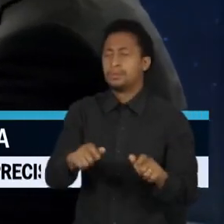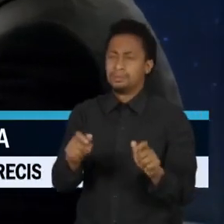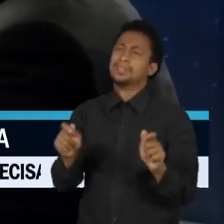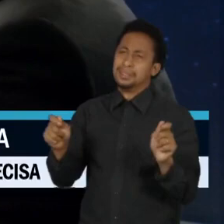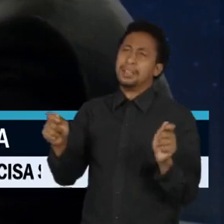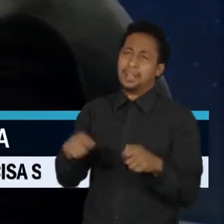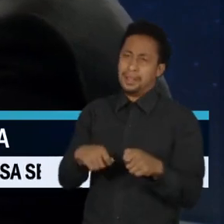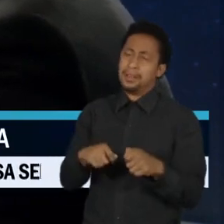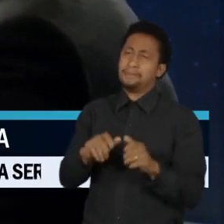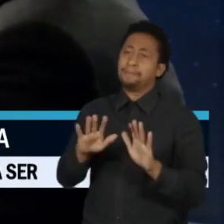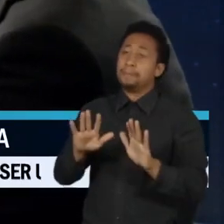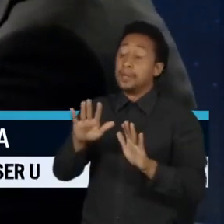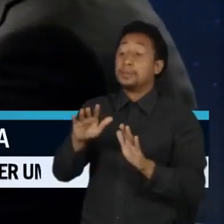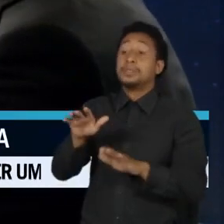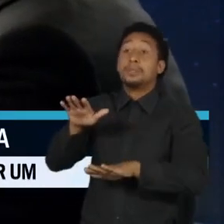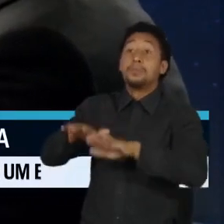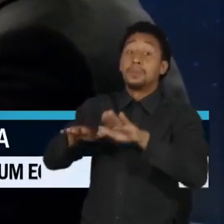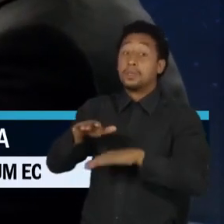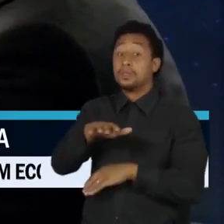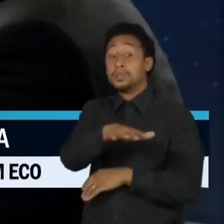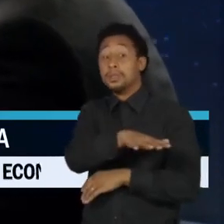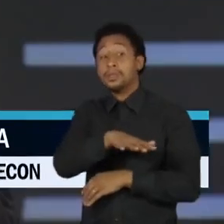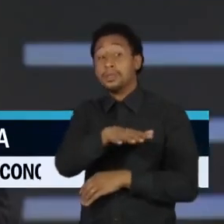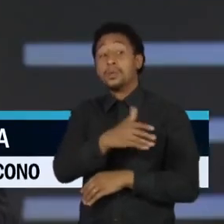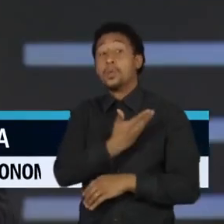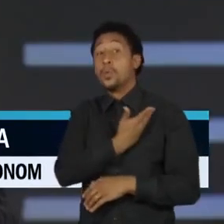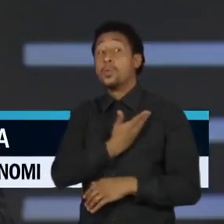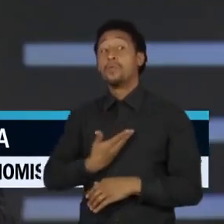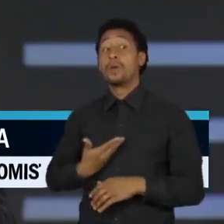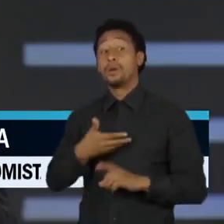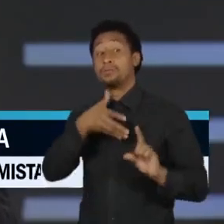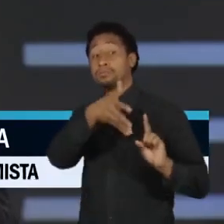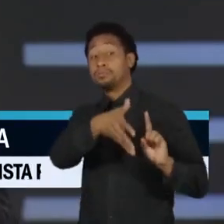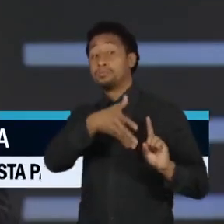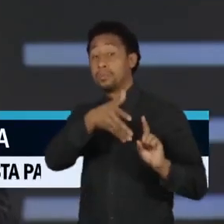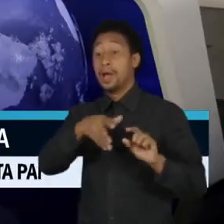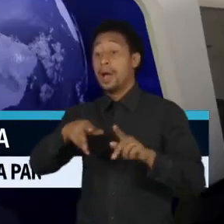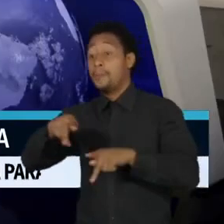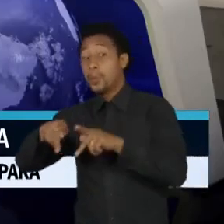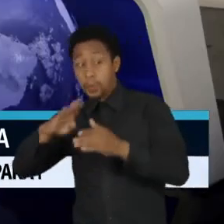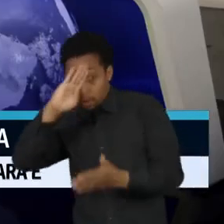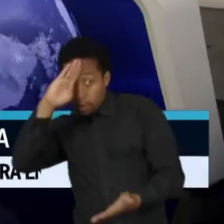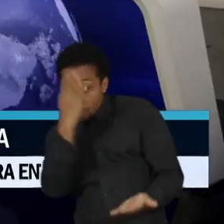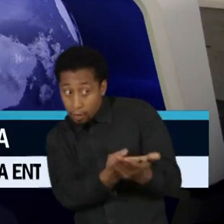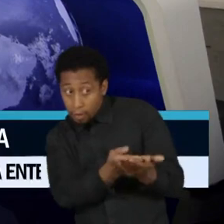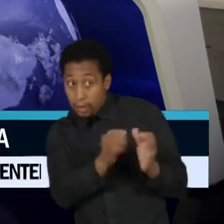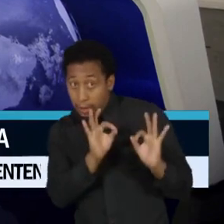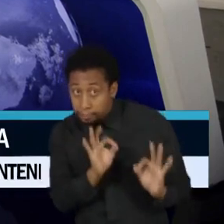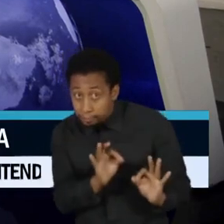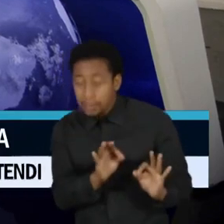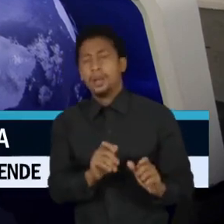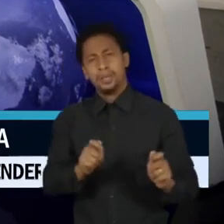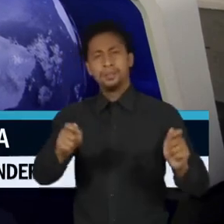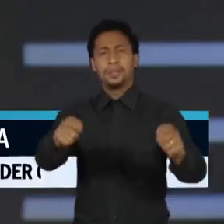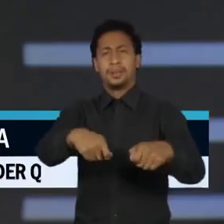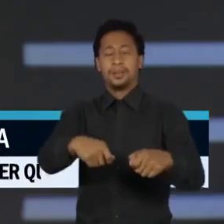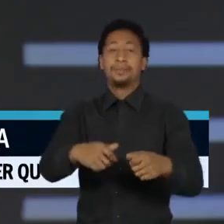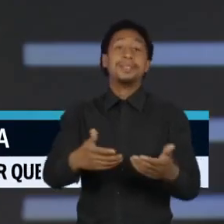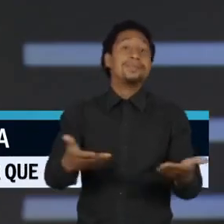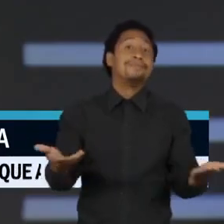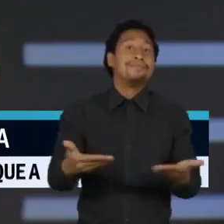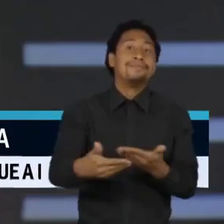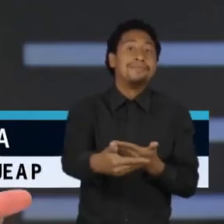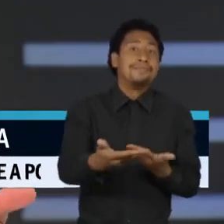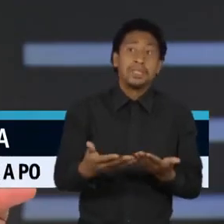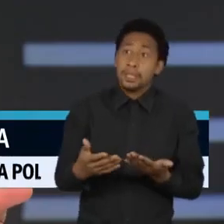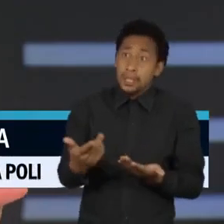credibilidade da política fiscal desse governo seja realmente grande. E isso, nesse momento, está completamente instável. Está no ar. Não tem política